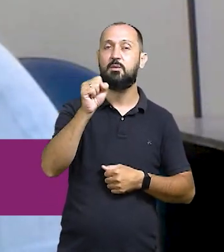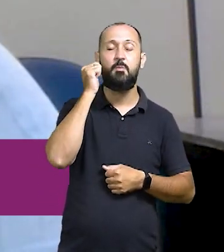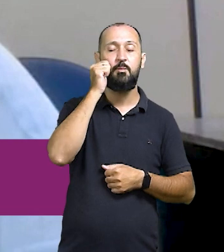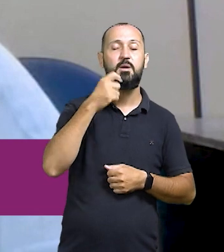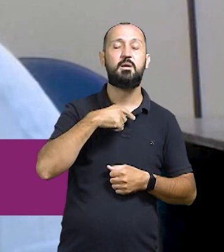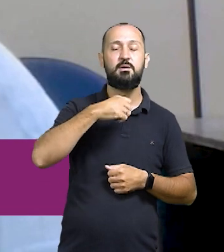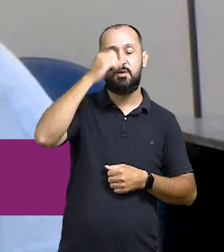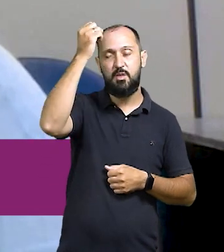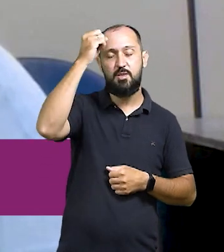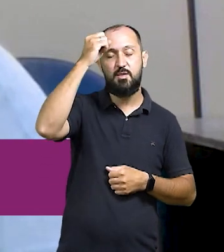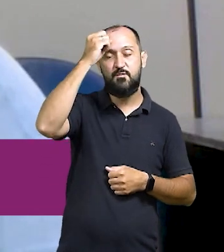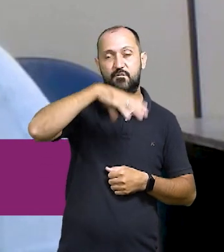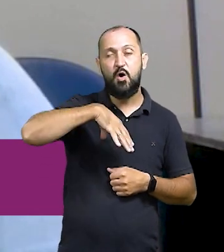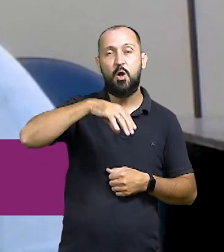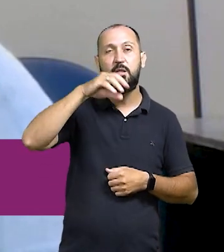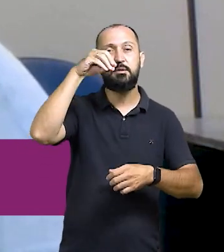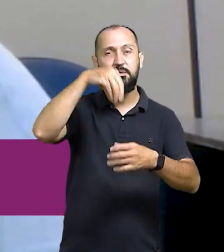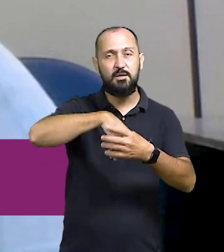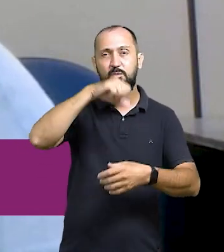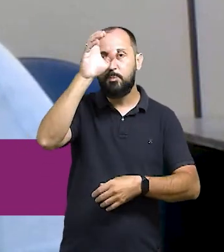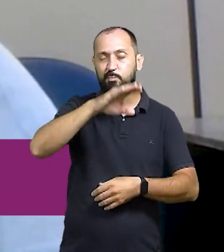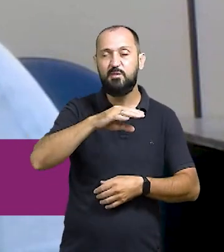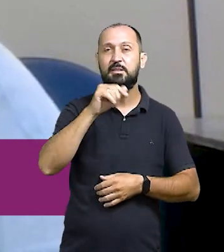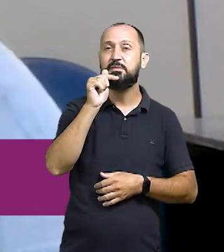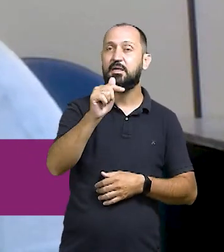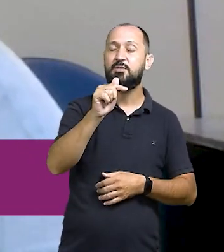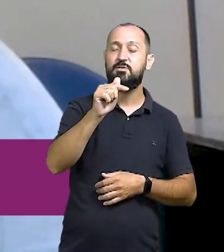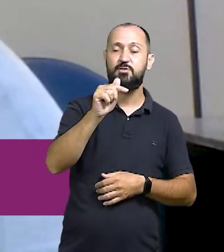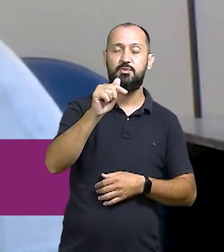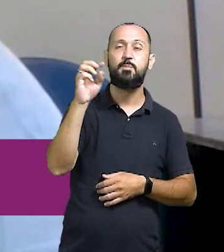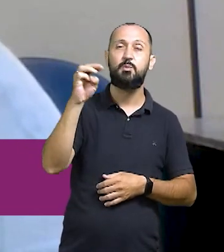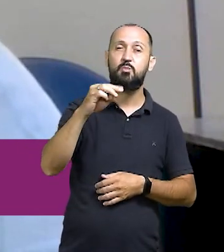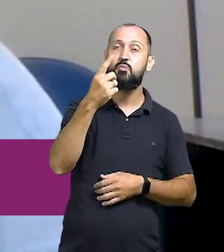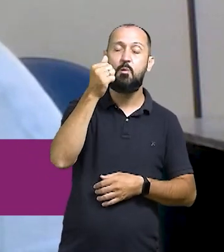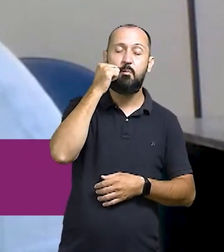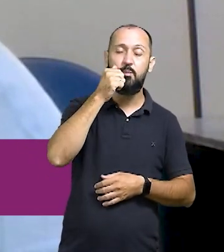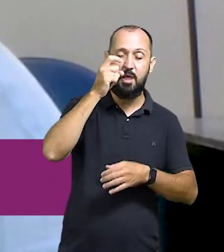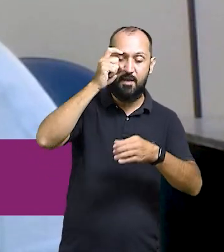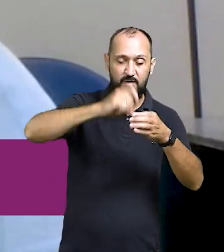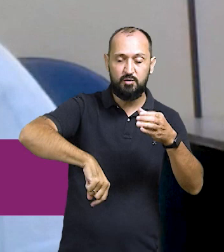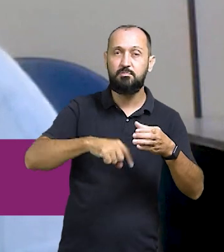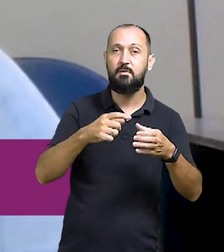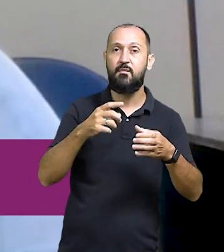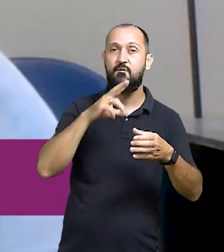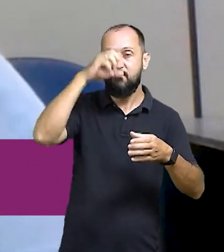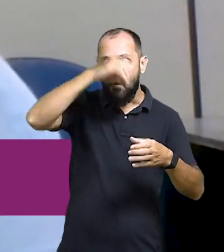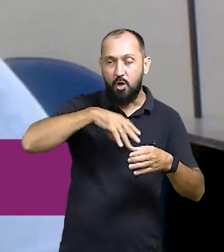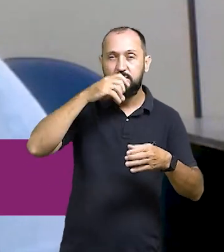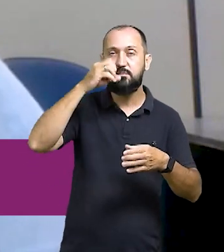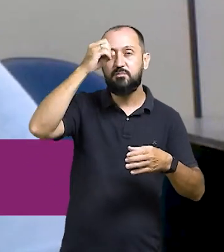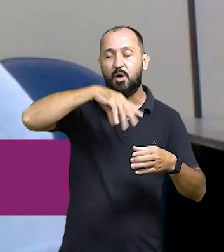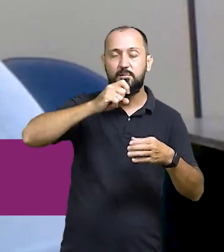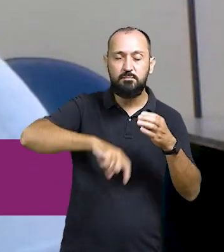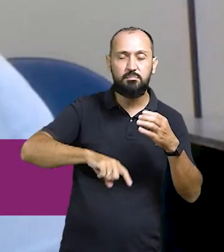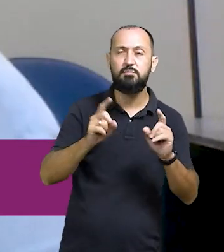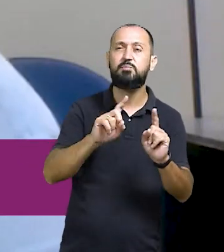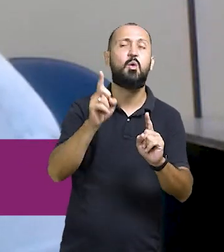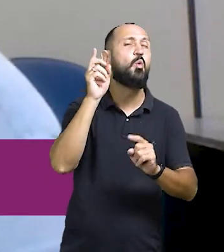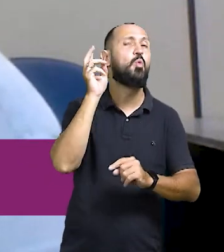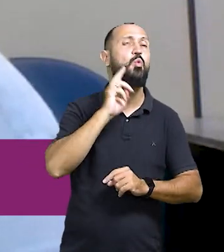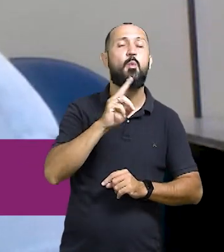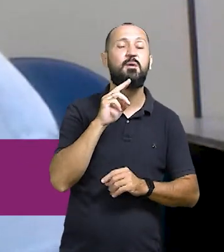dessa responsabilidade para a vítima. Enfim. Você pode perceber as fotos que são veiculadas das mulheres quando tem